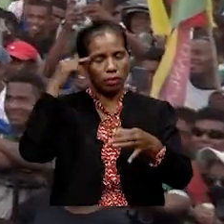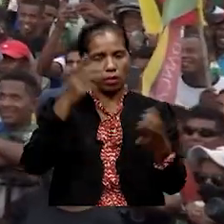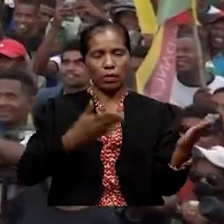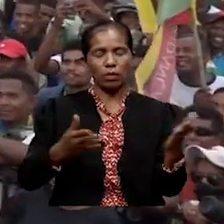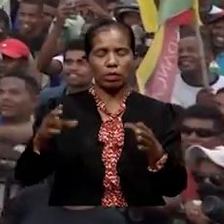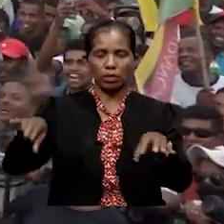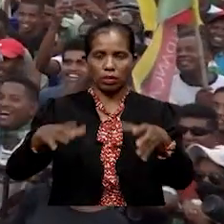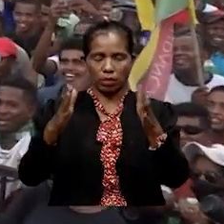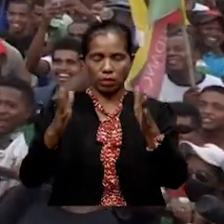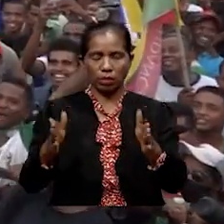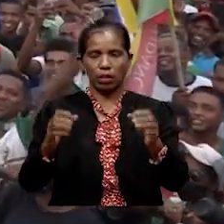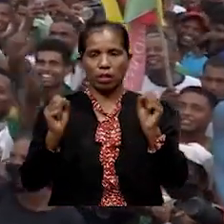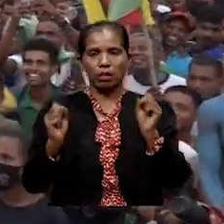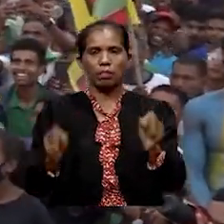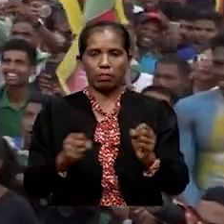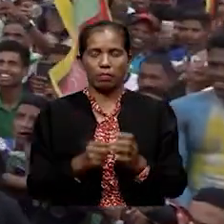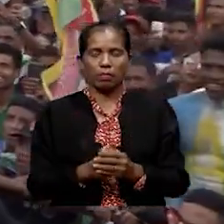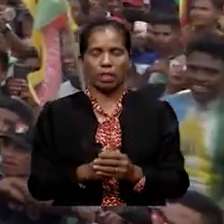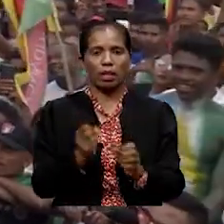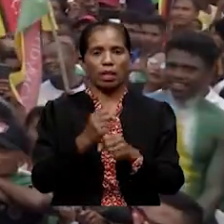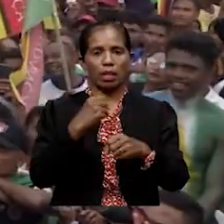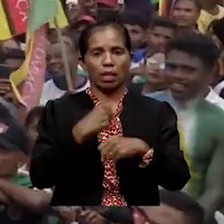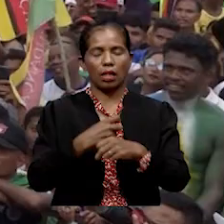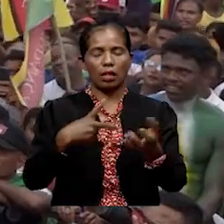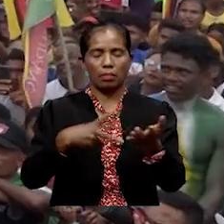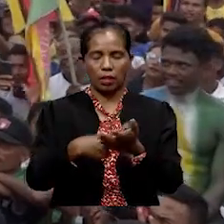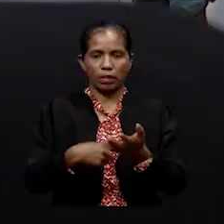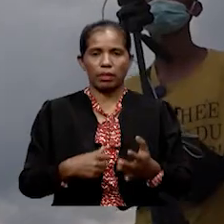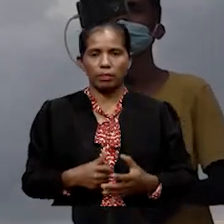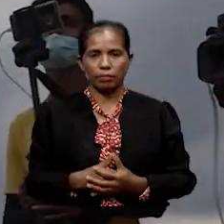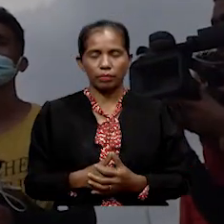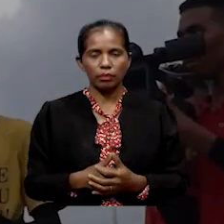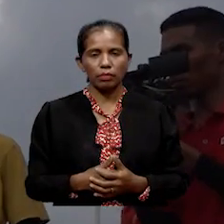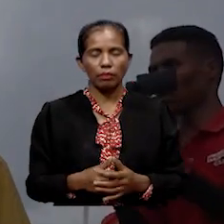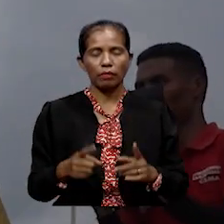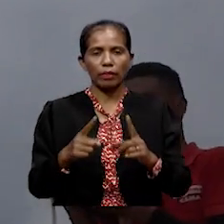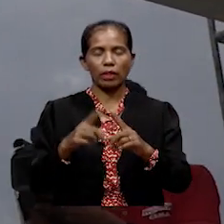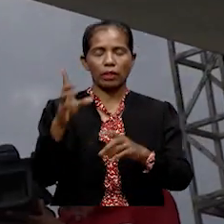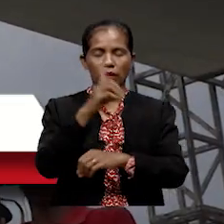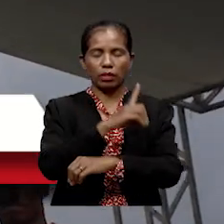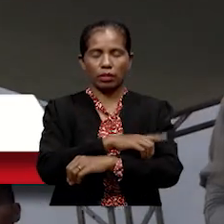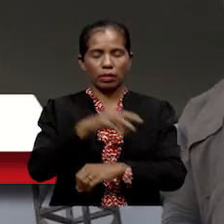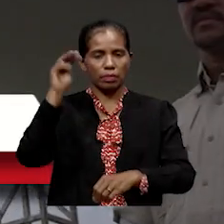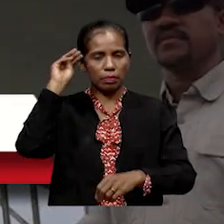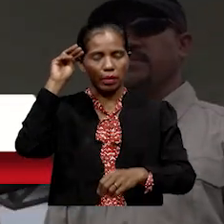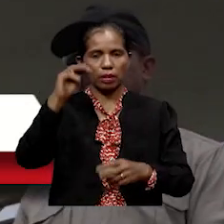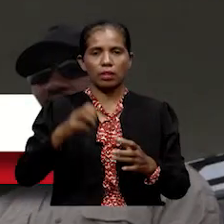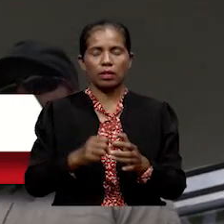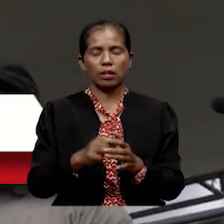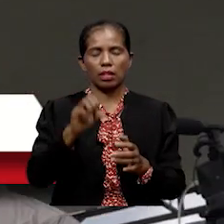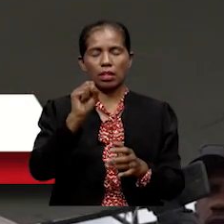sira atu halo manipulação. Oi lorong, ida dente zazau, kata ministro da administração